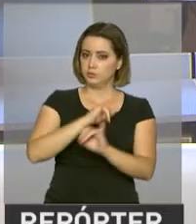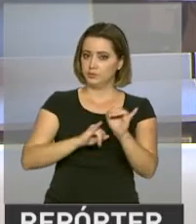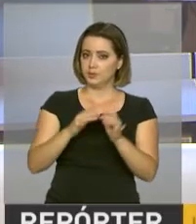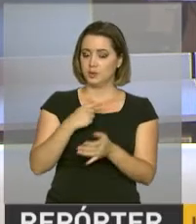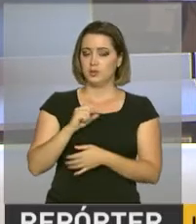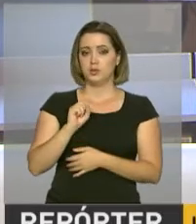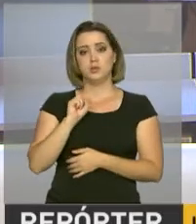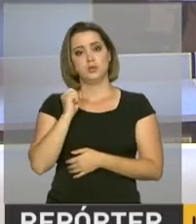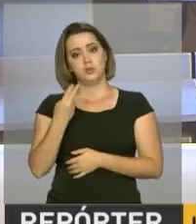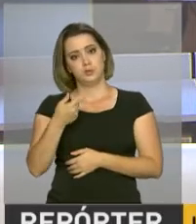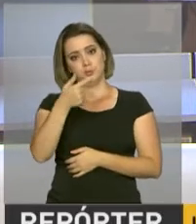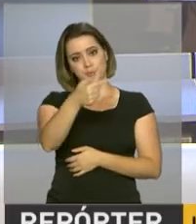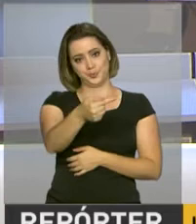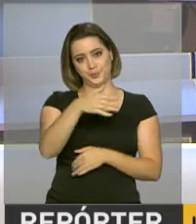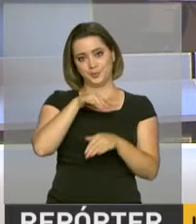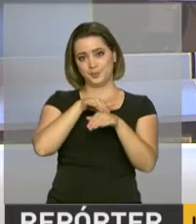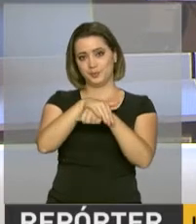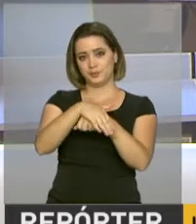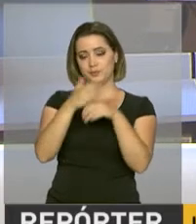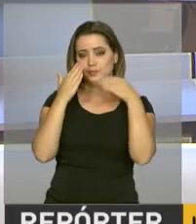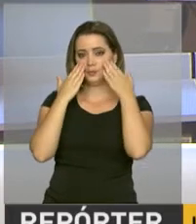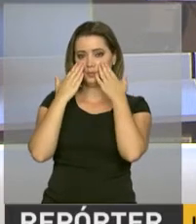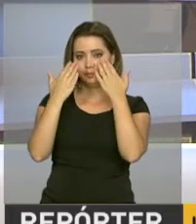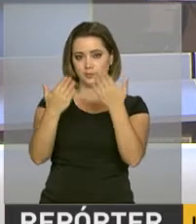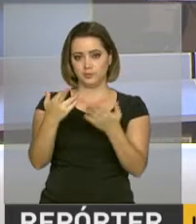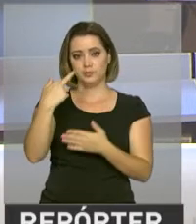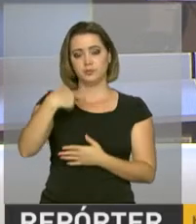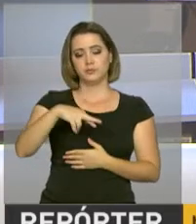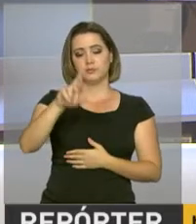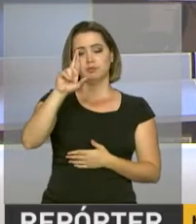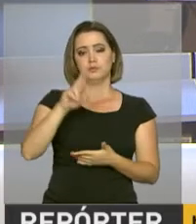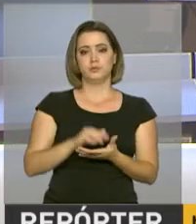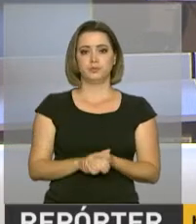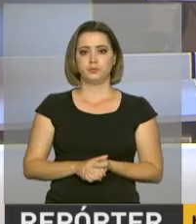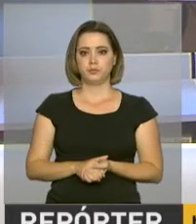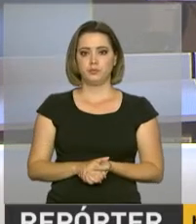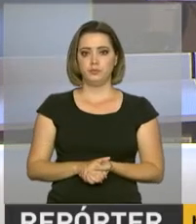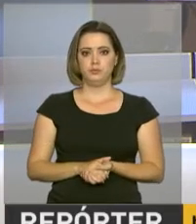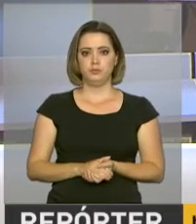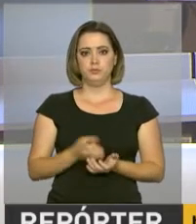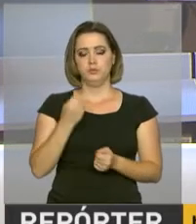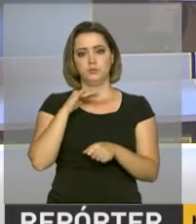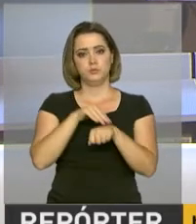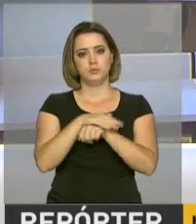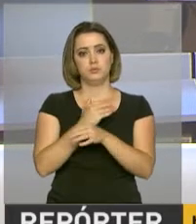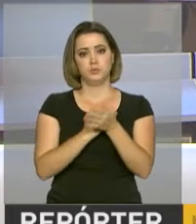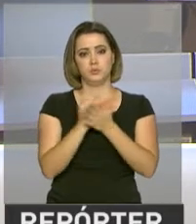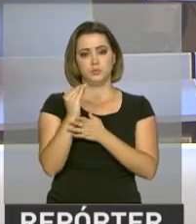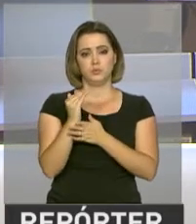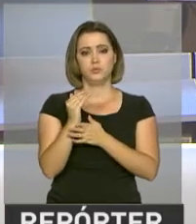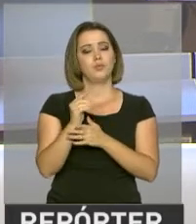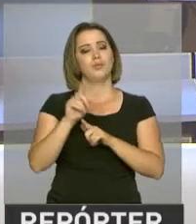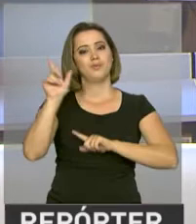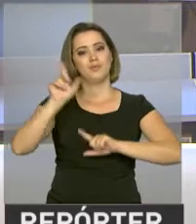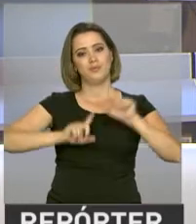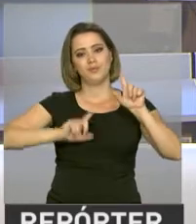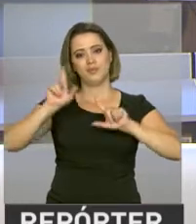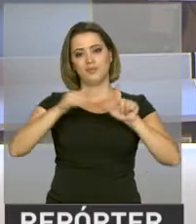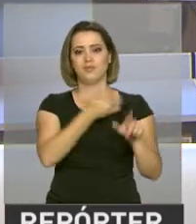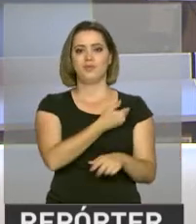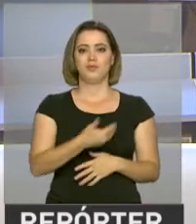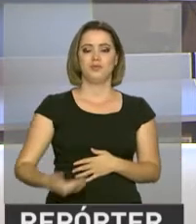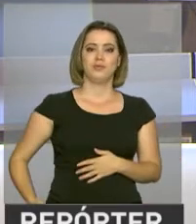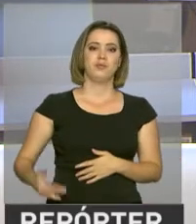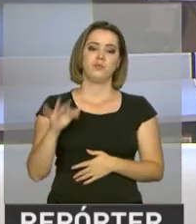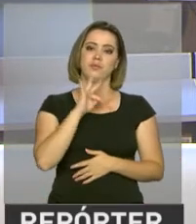outras informações ou às sete da noite na próxima edição do repórter nbr uma boa noite pra você continue com a gente aqui